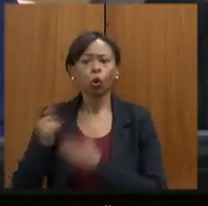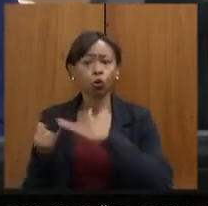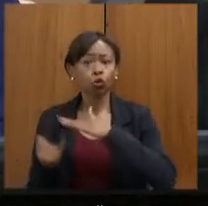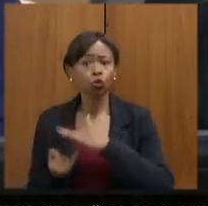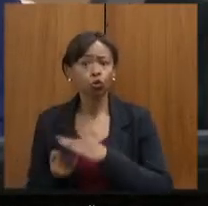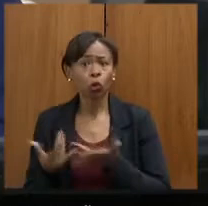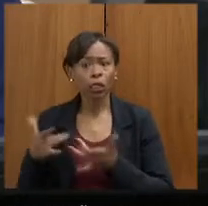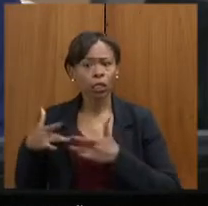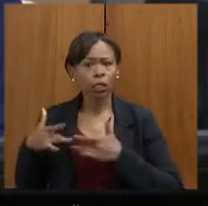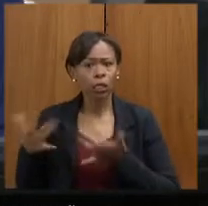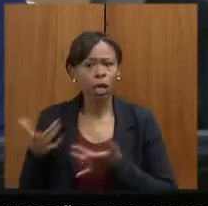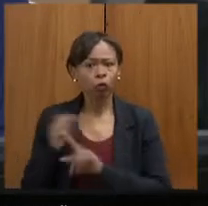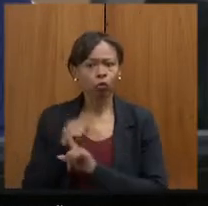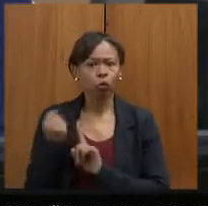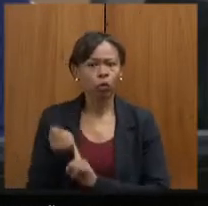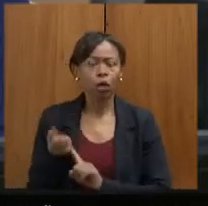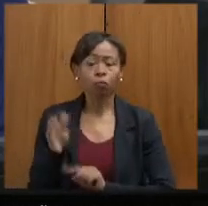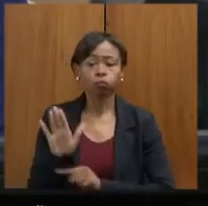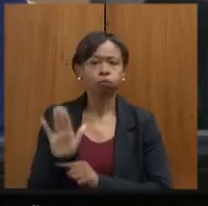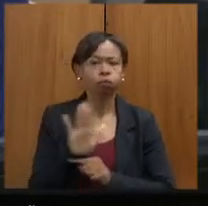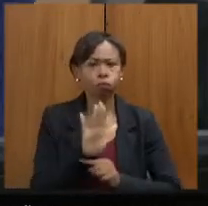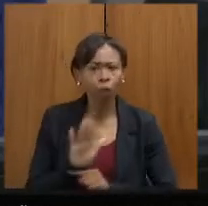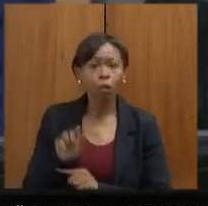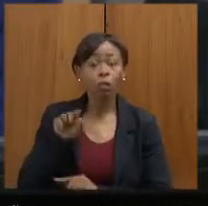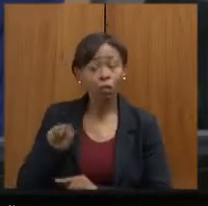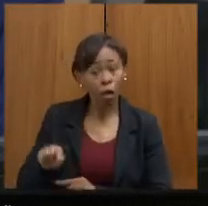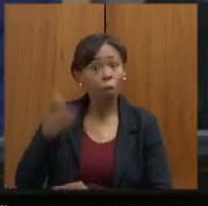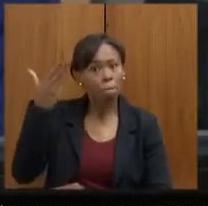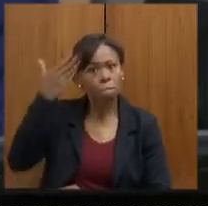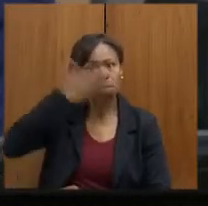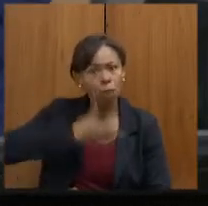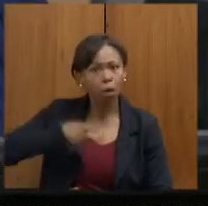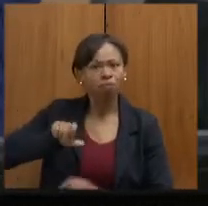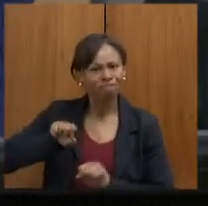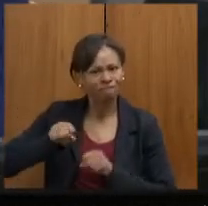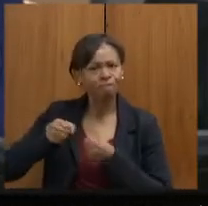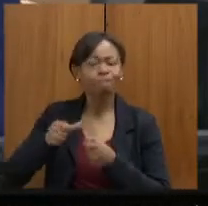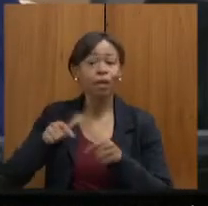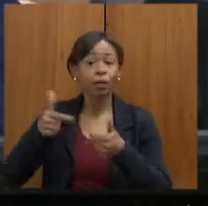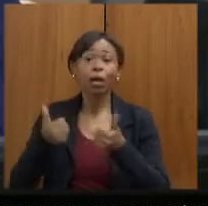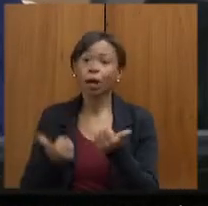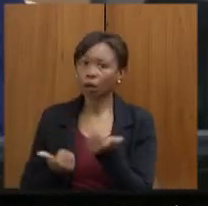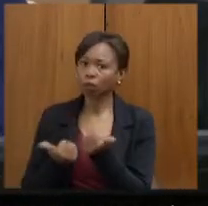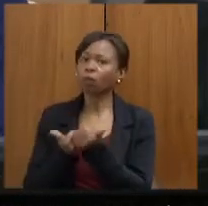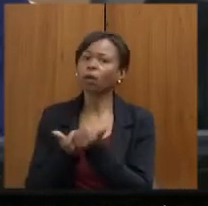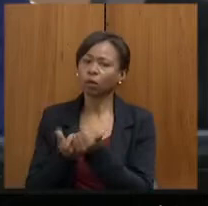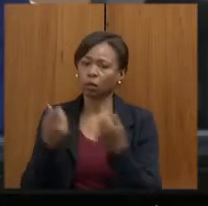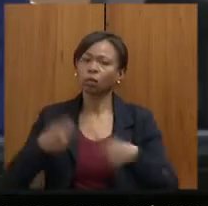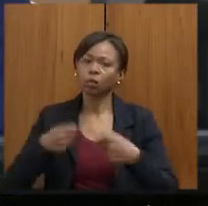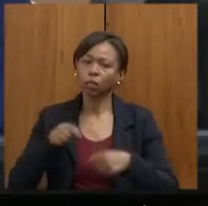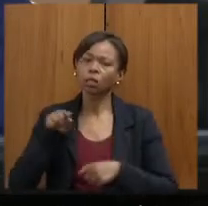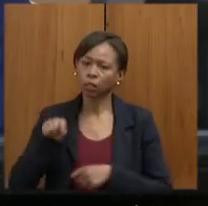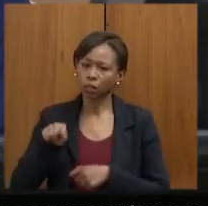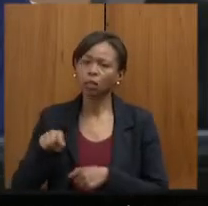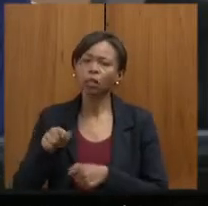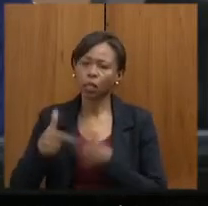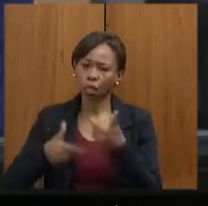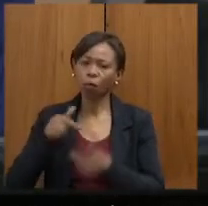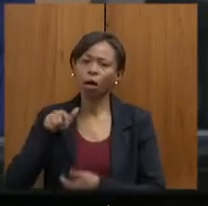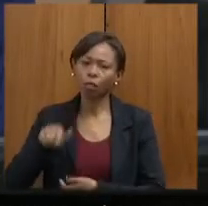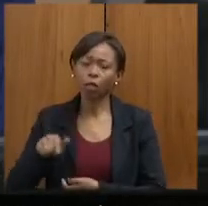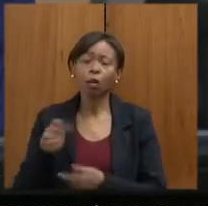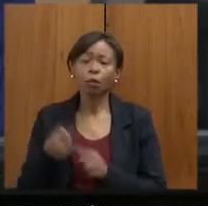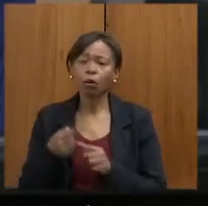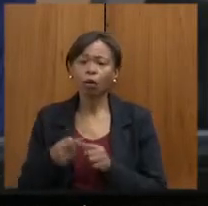e realmente aquilo ali mostra é muita vontade a gente tem que apoiar iniciativas como Aquela no